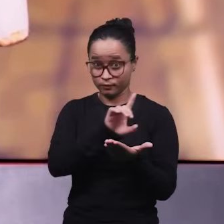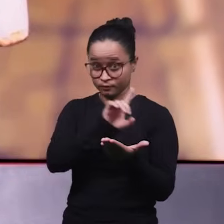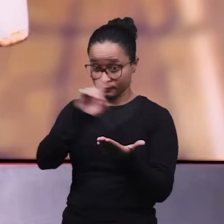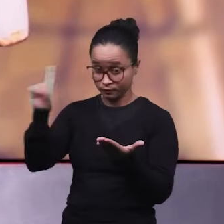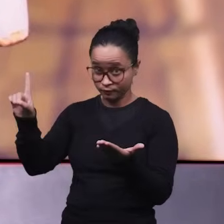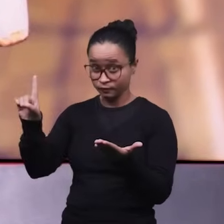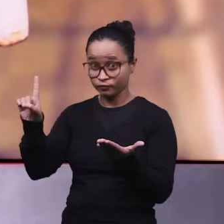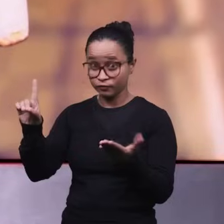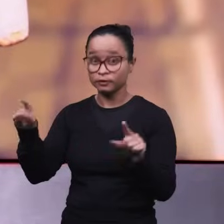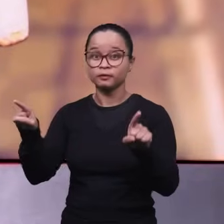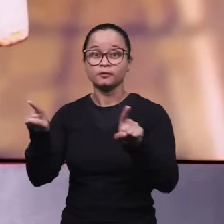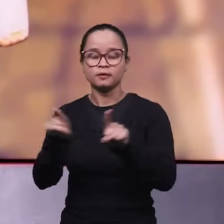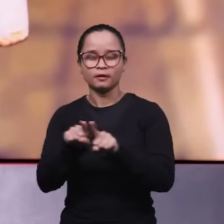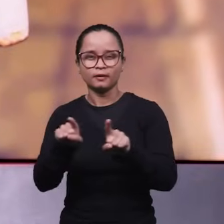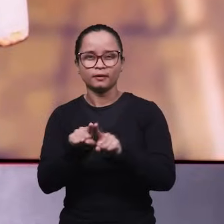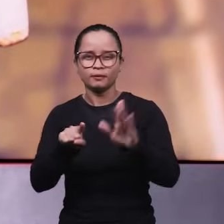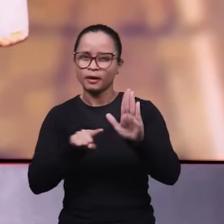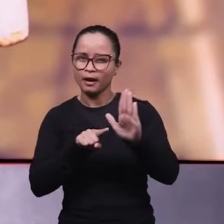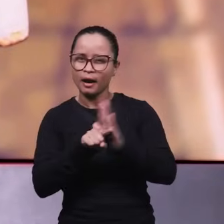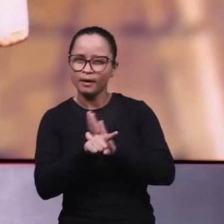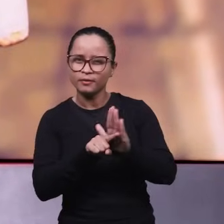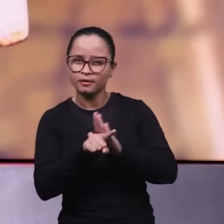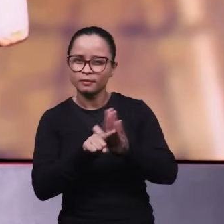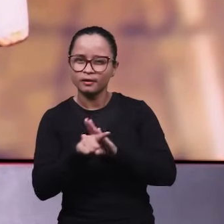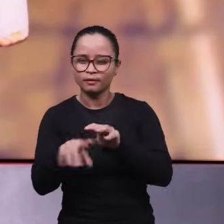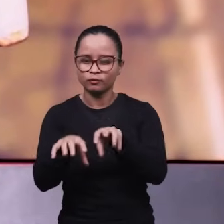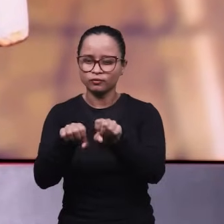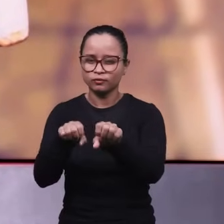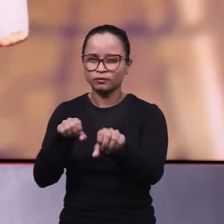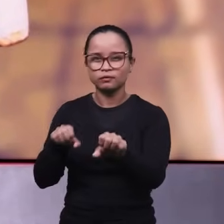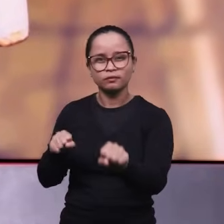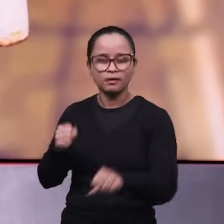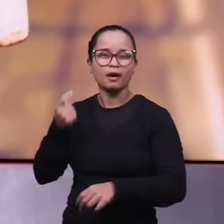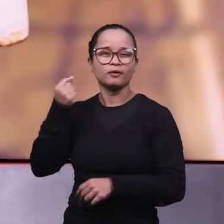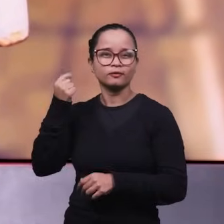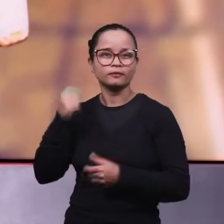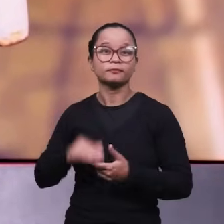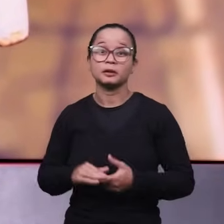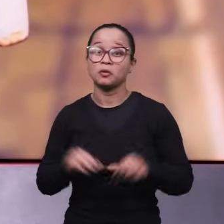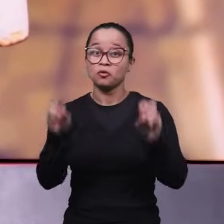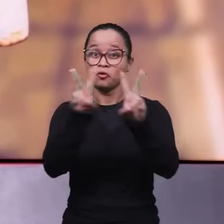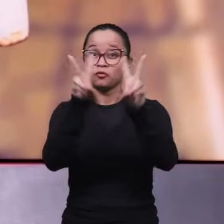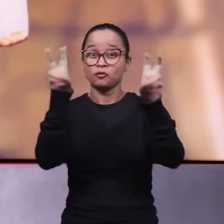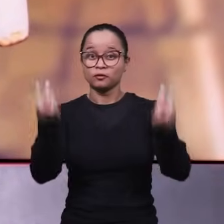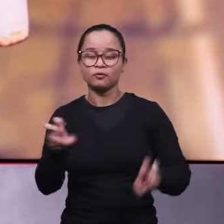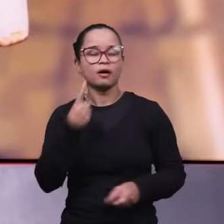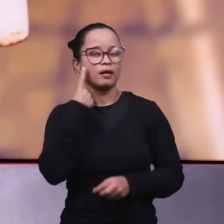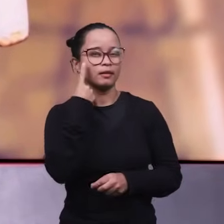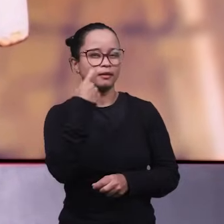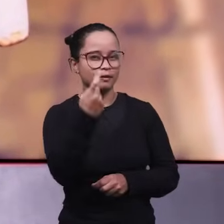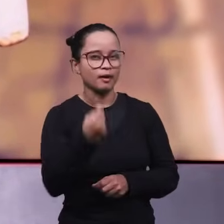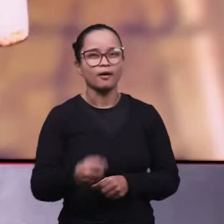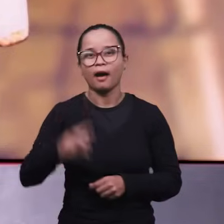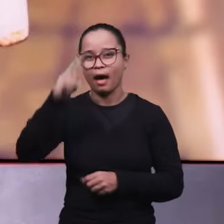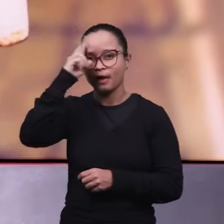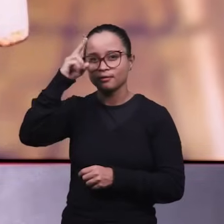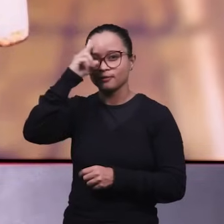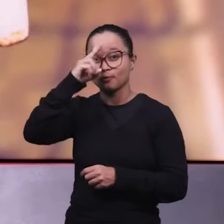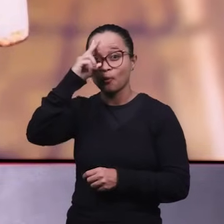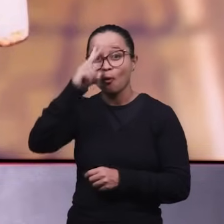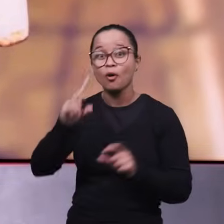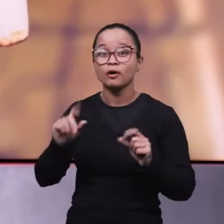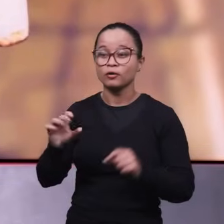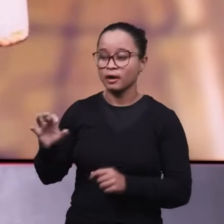Arqueologia. Hoje vamos falar de um tema bem interessante, a história das moedas,